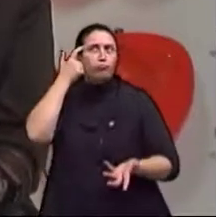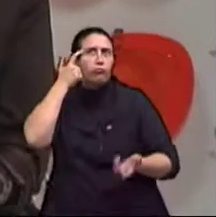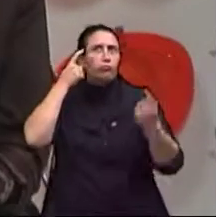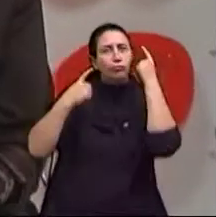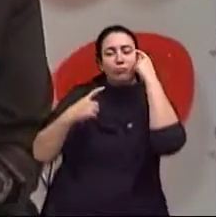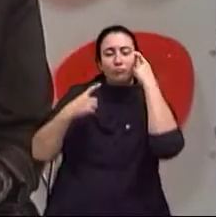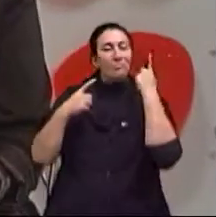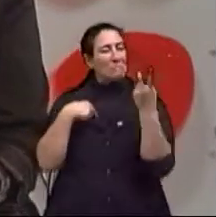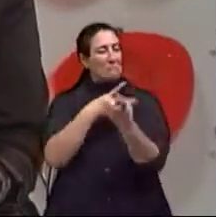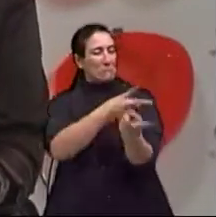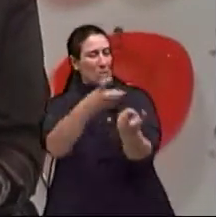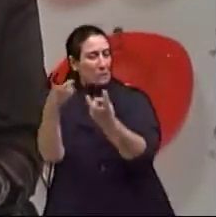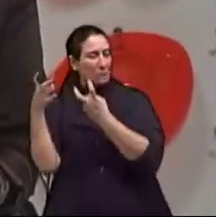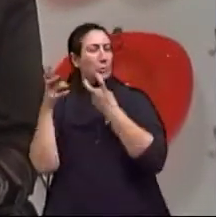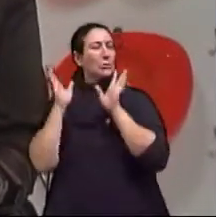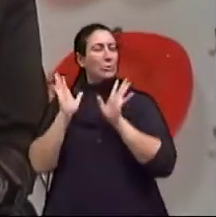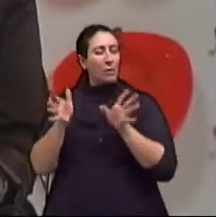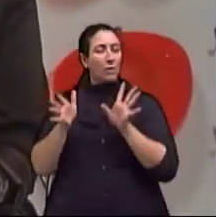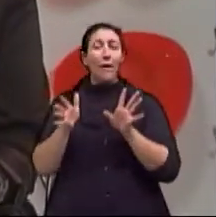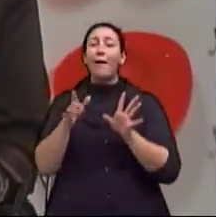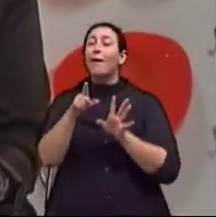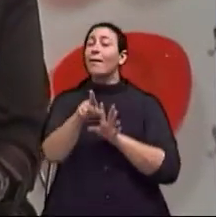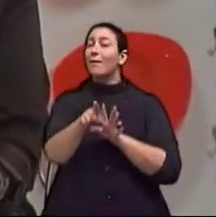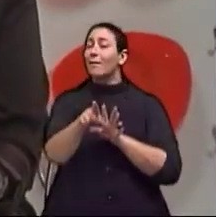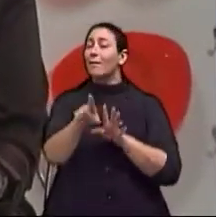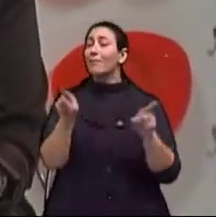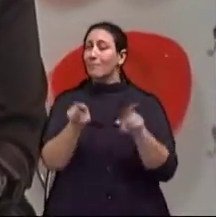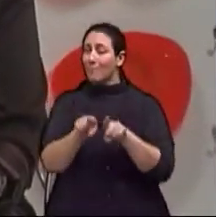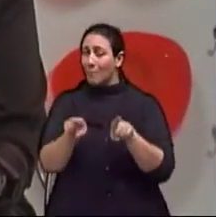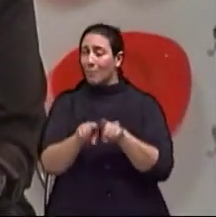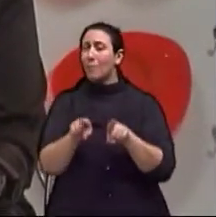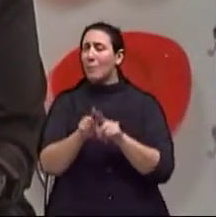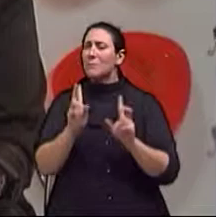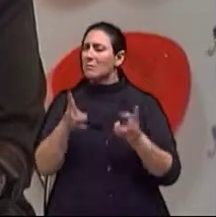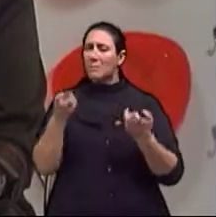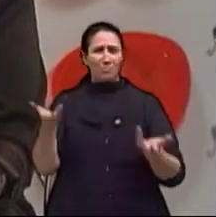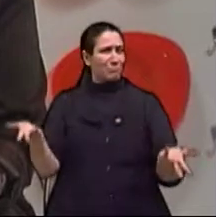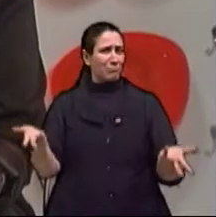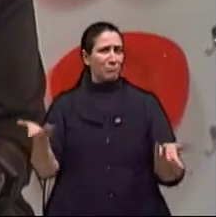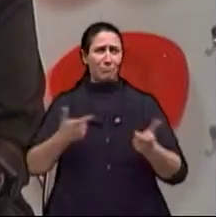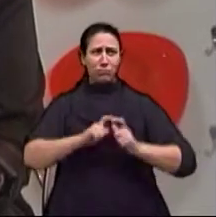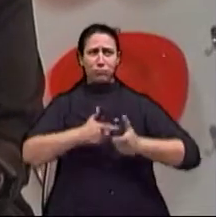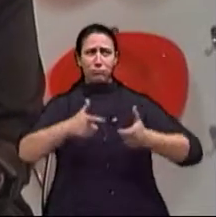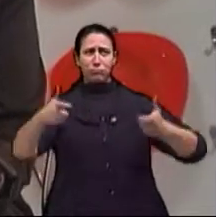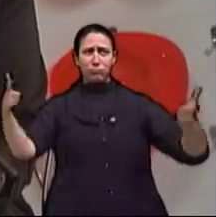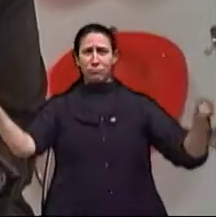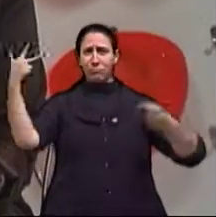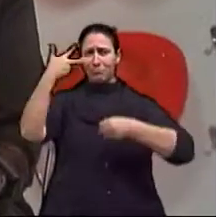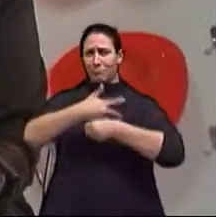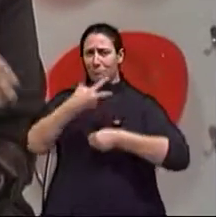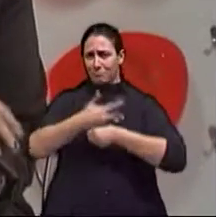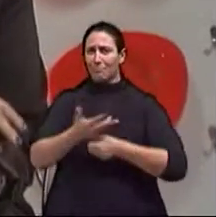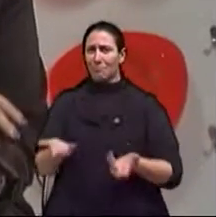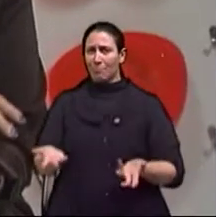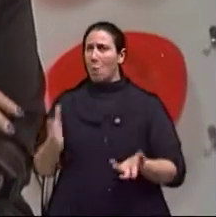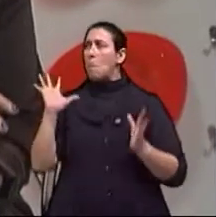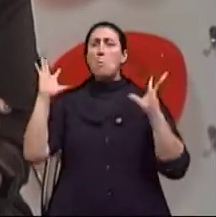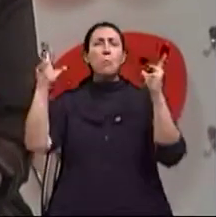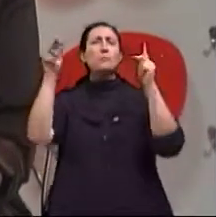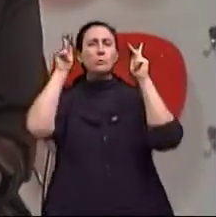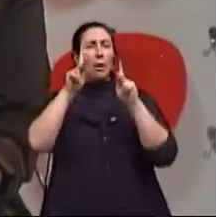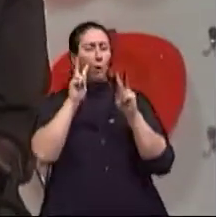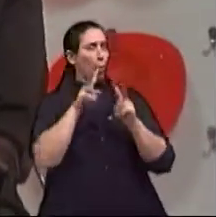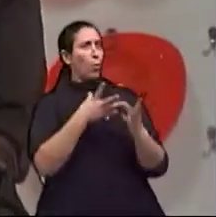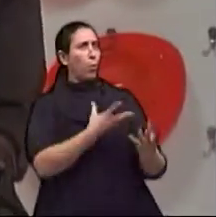né Hoje a gente tá vendo aliás também não tem coisa mais nova nesta Sociedade do que a velhice né a velhice é uma coisa